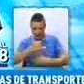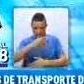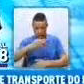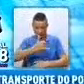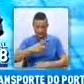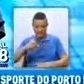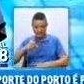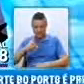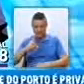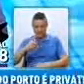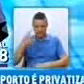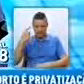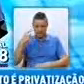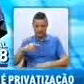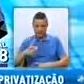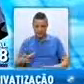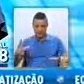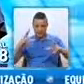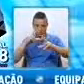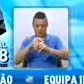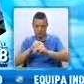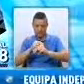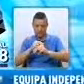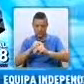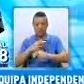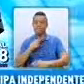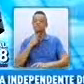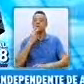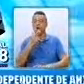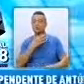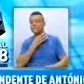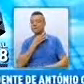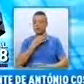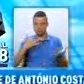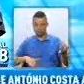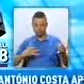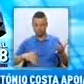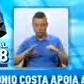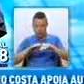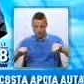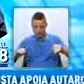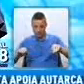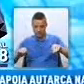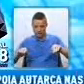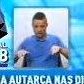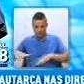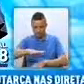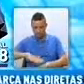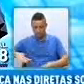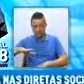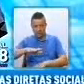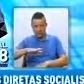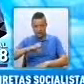26, vão ser dedicados às novas vozes do fado, com 27 concertos em vários palcos ao longo do Cais e nas caves do Vinho do